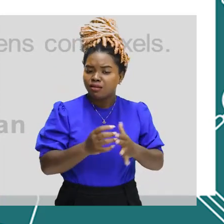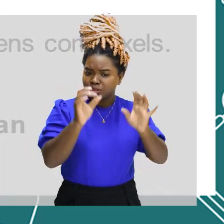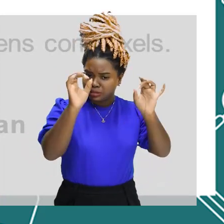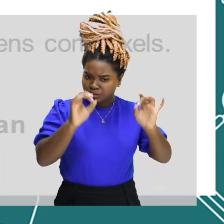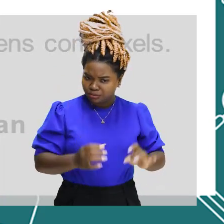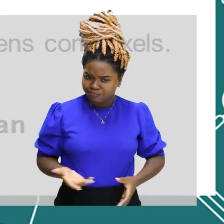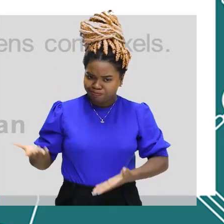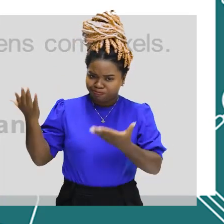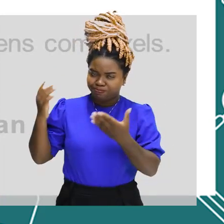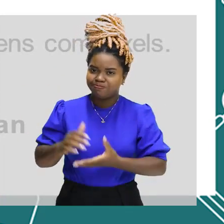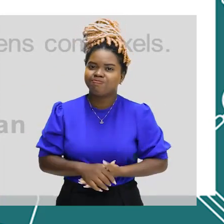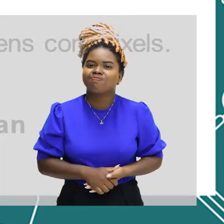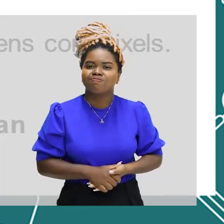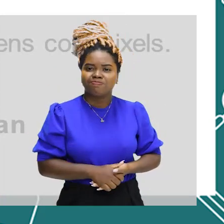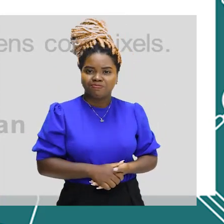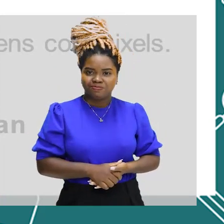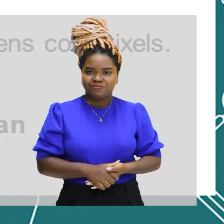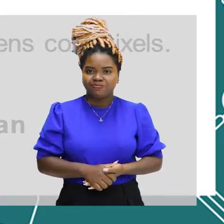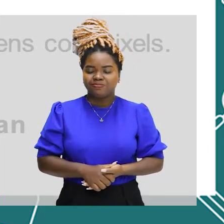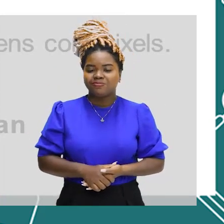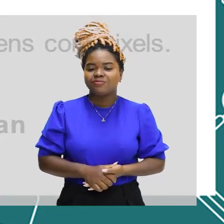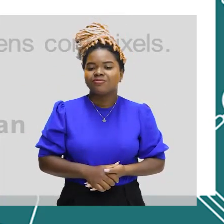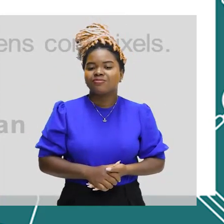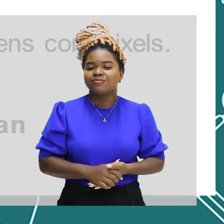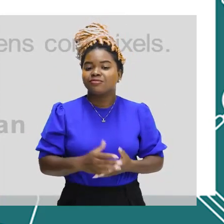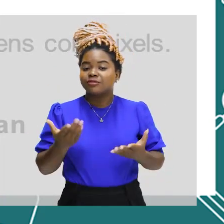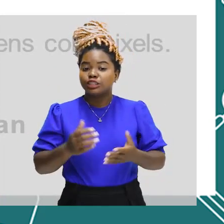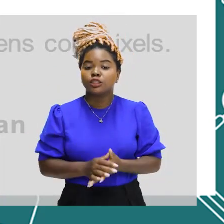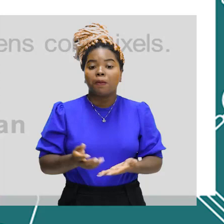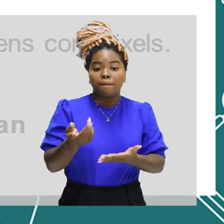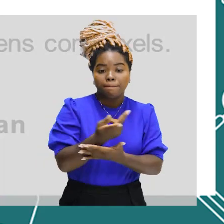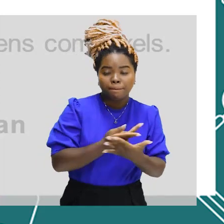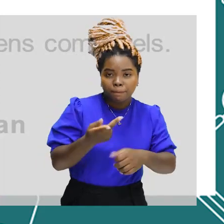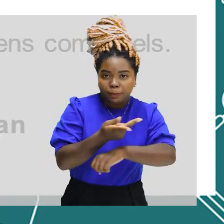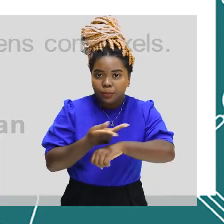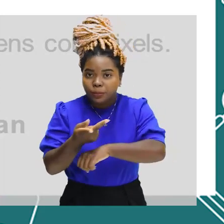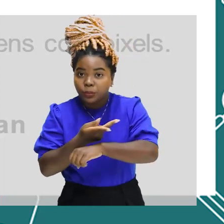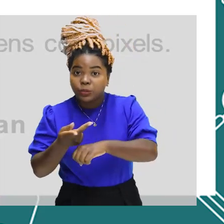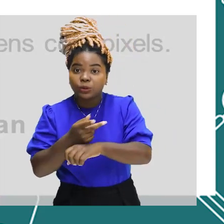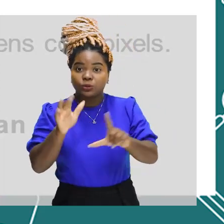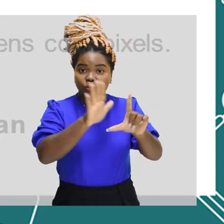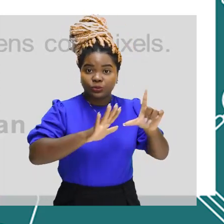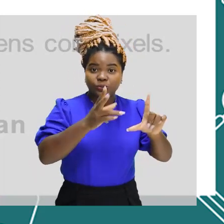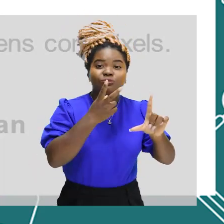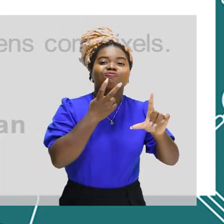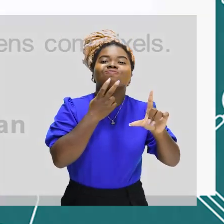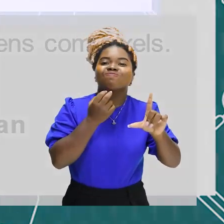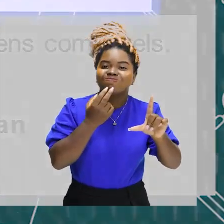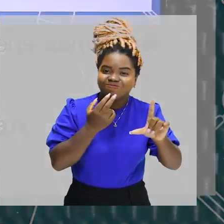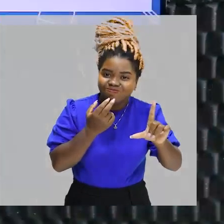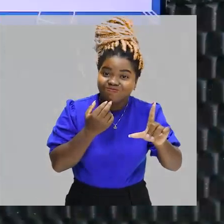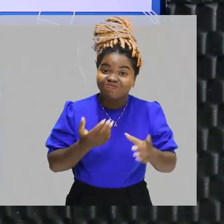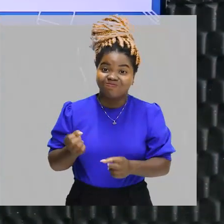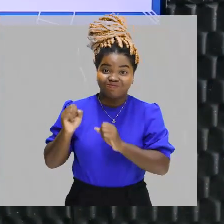sobre isso, e a arte conceitual. Corram lá, porque a gente tem esse material completo